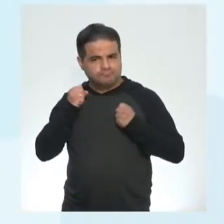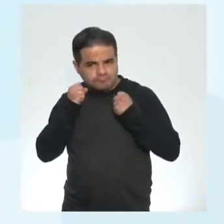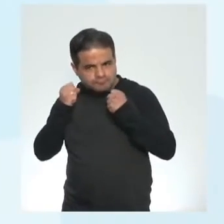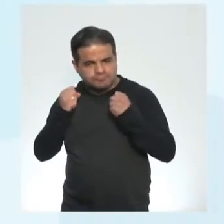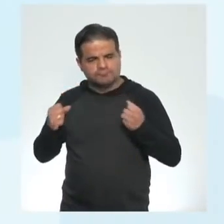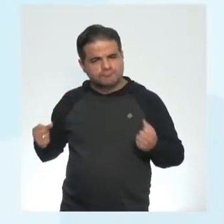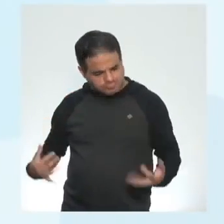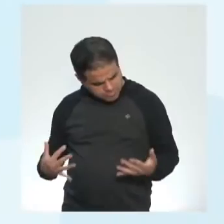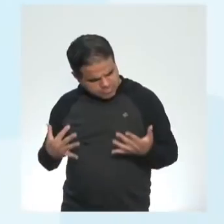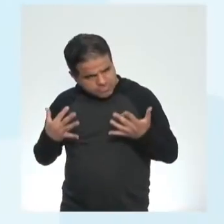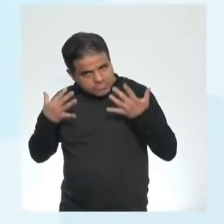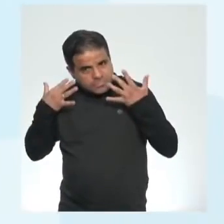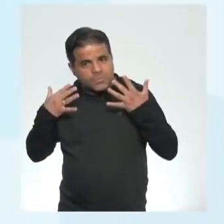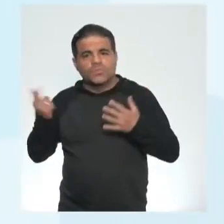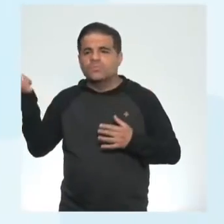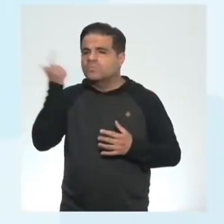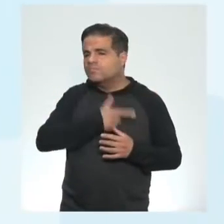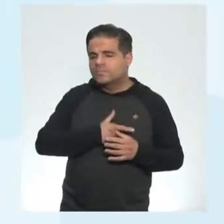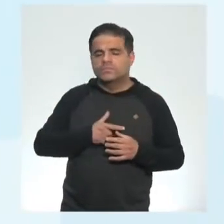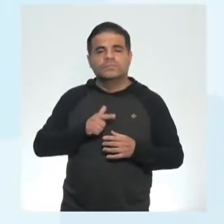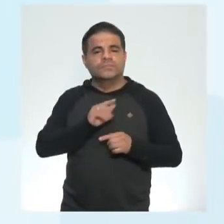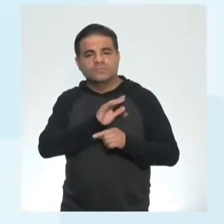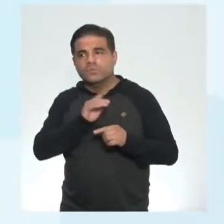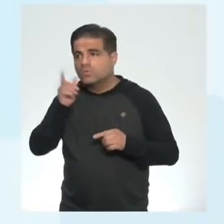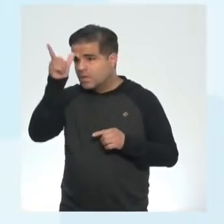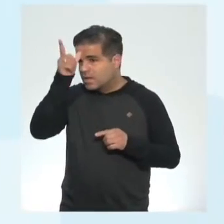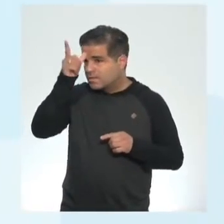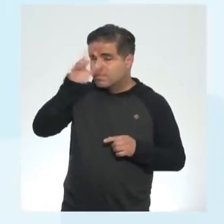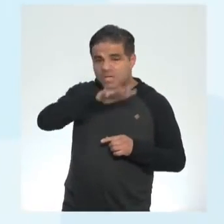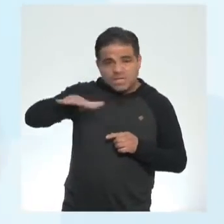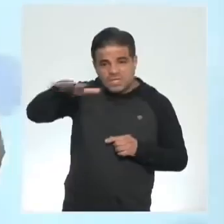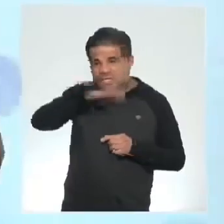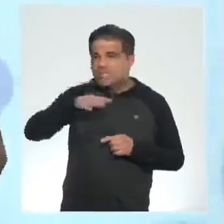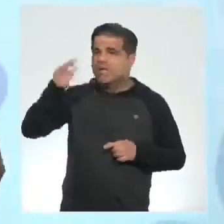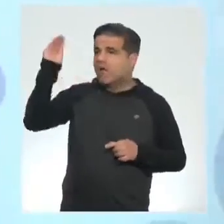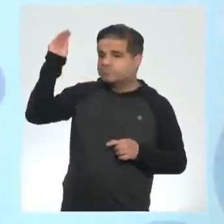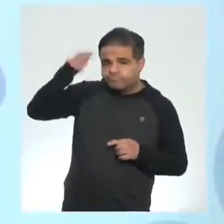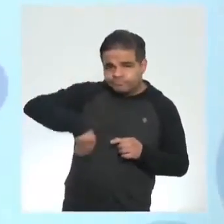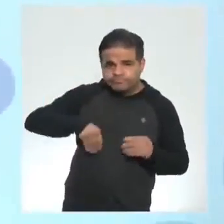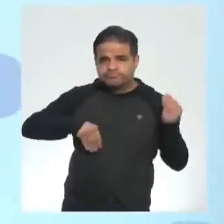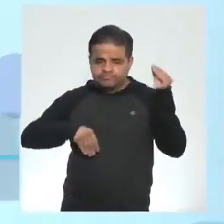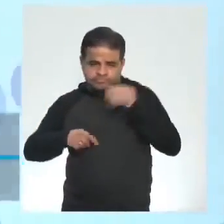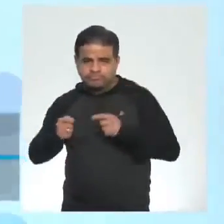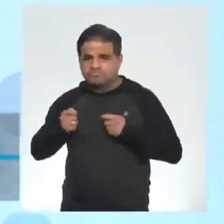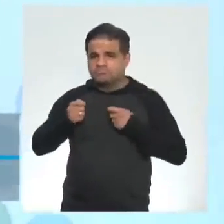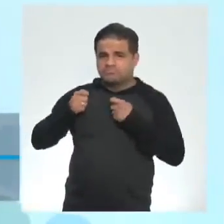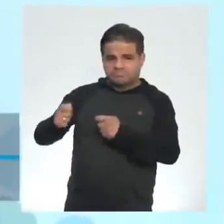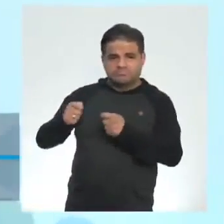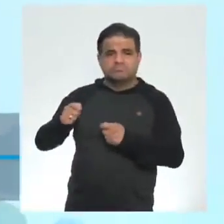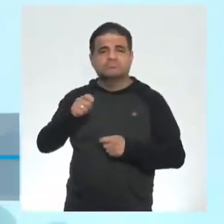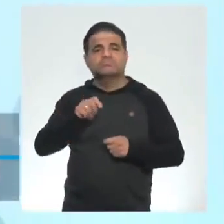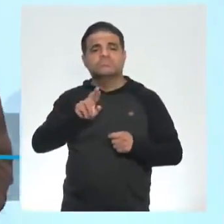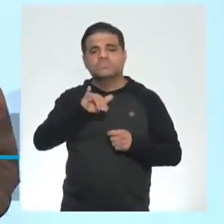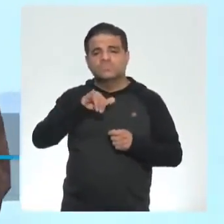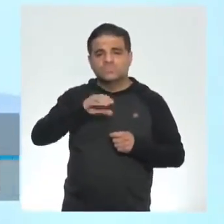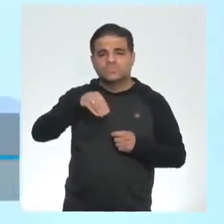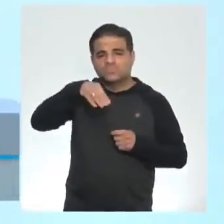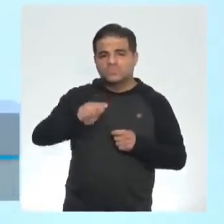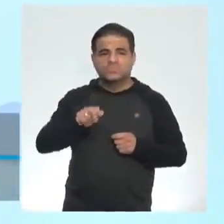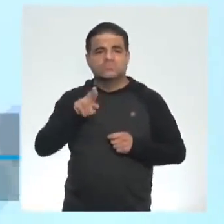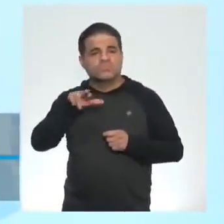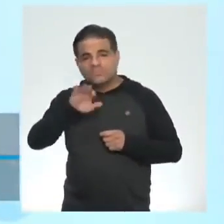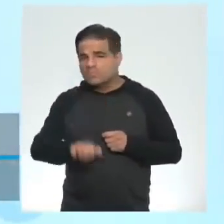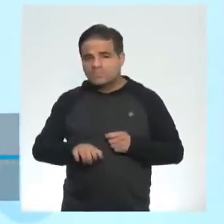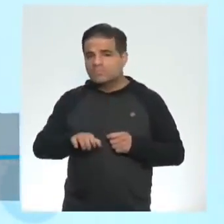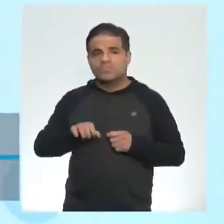força, conseguiram fazer com que os alemães recuassem lá do rio Marne, mas